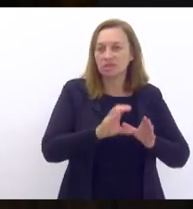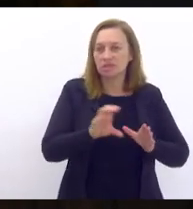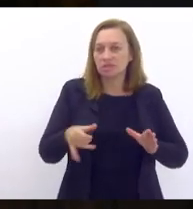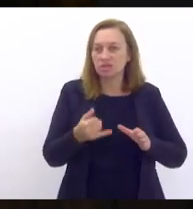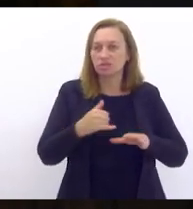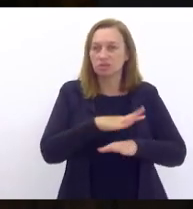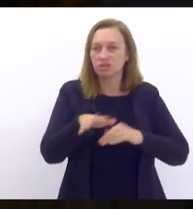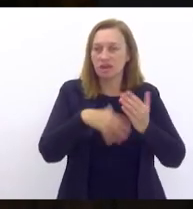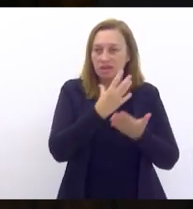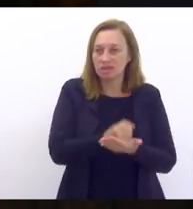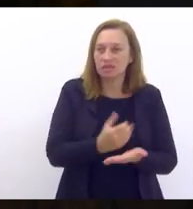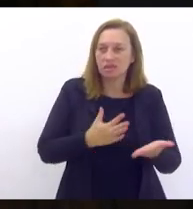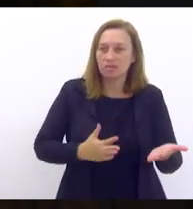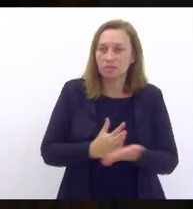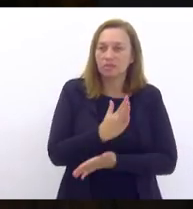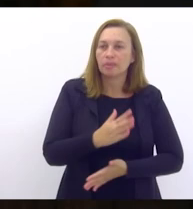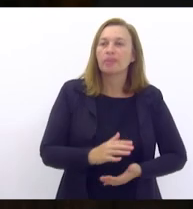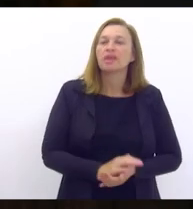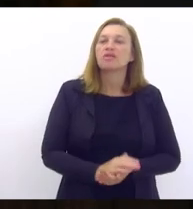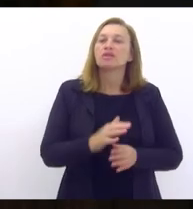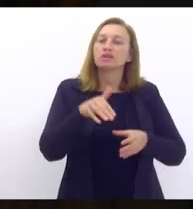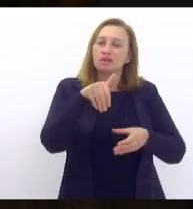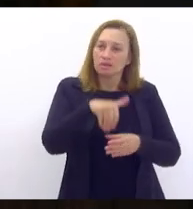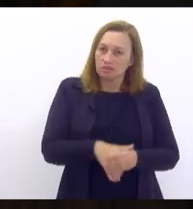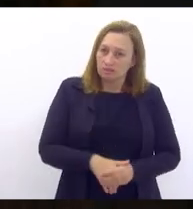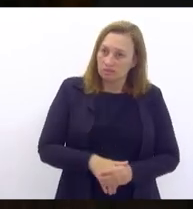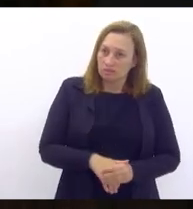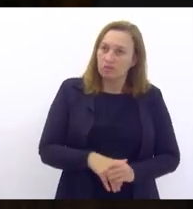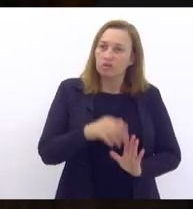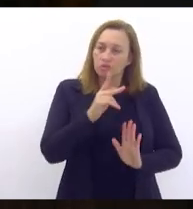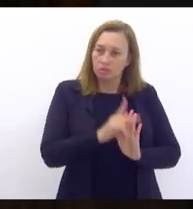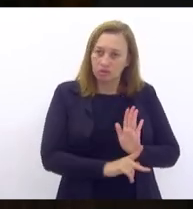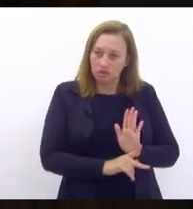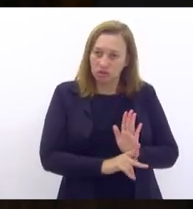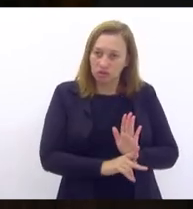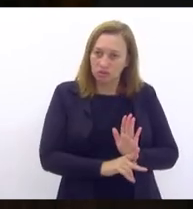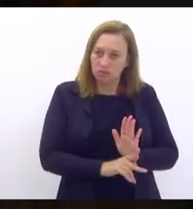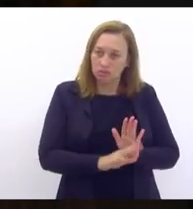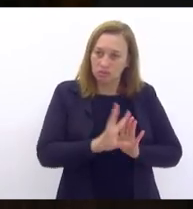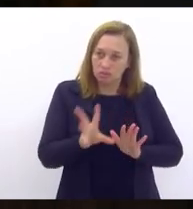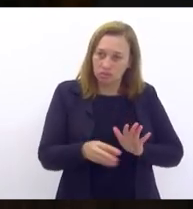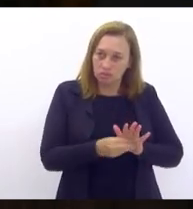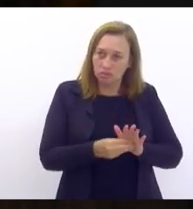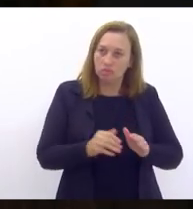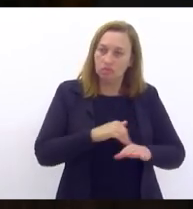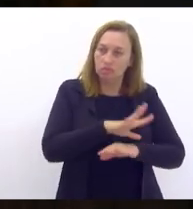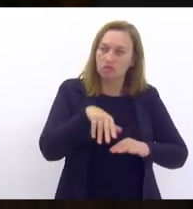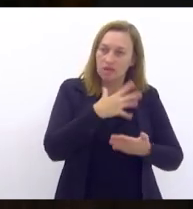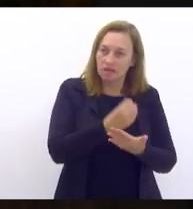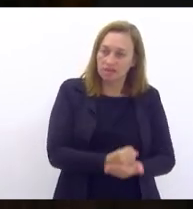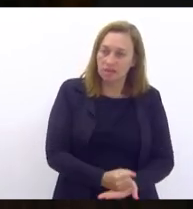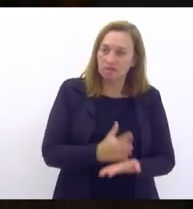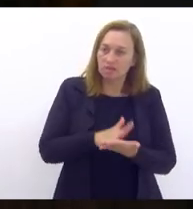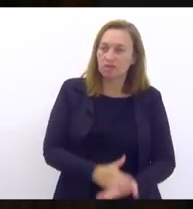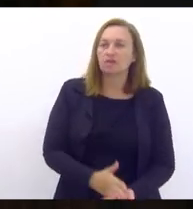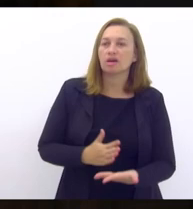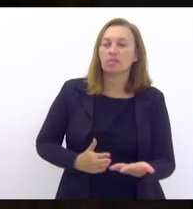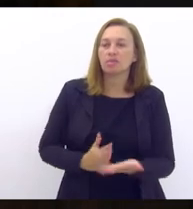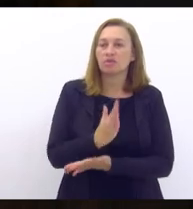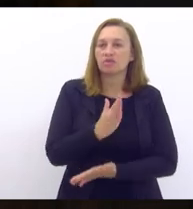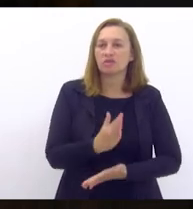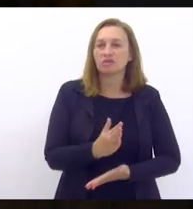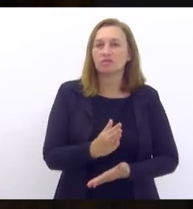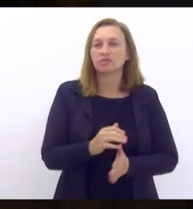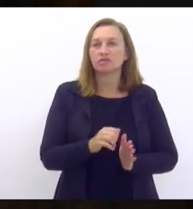aprovam, permaneçam como estão, aprovado. Em votação, o projeto assim emendado, senhores que aprovam, permaneçam como estão, aprovado. Vai